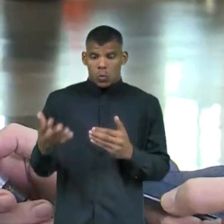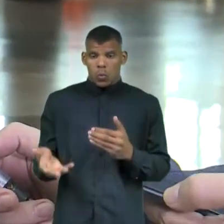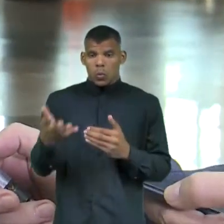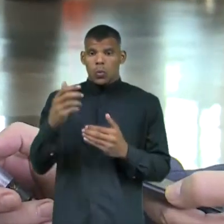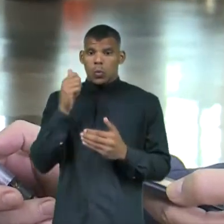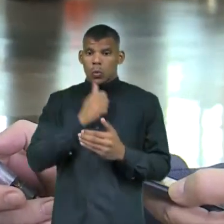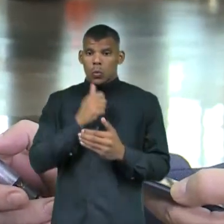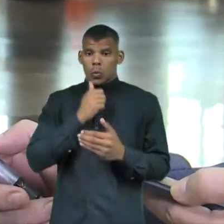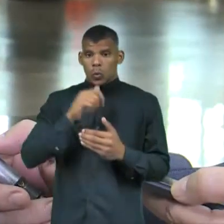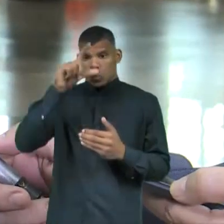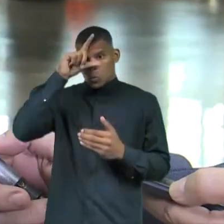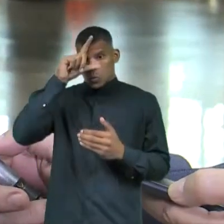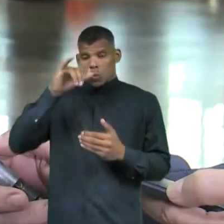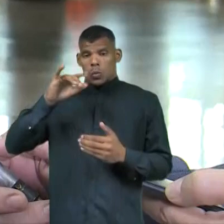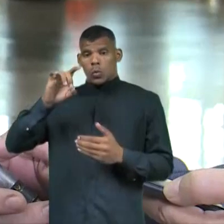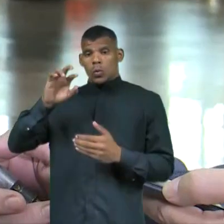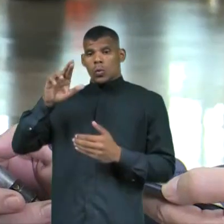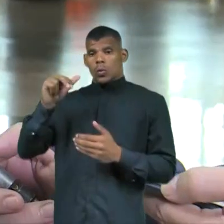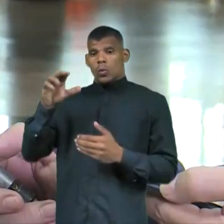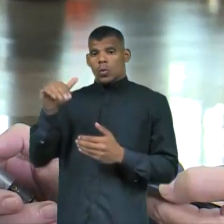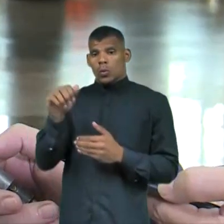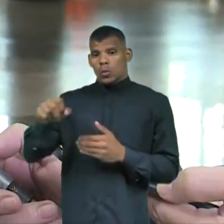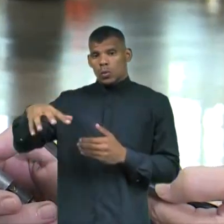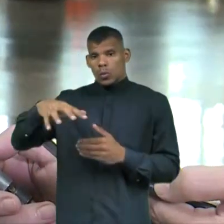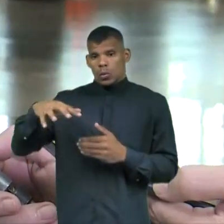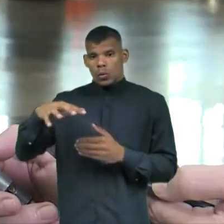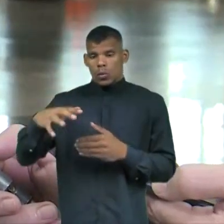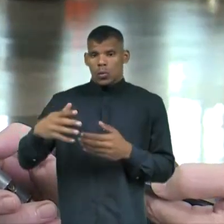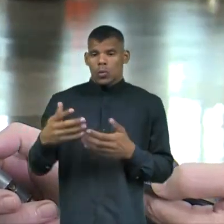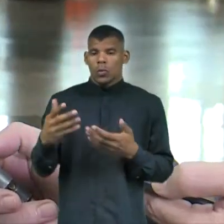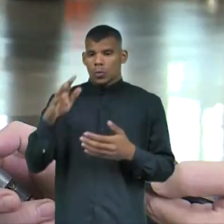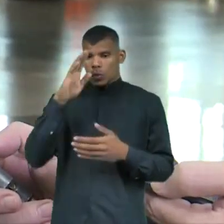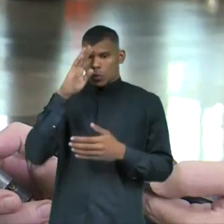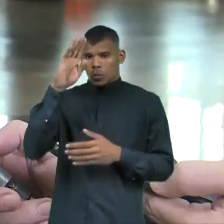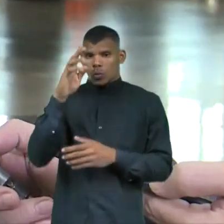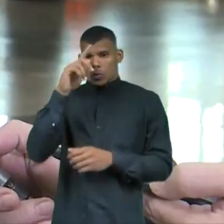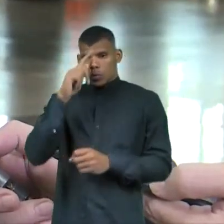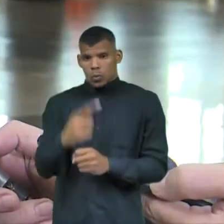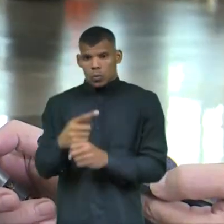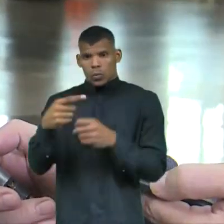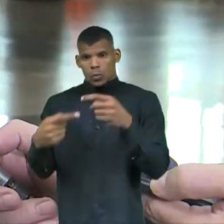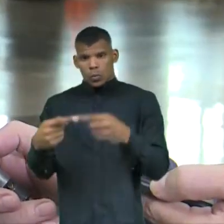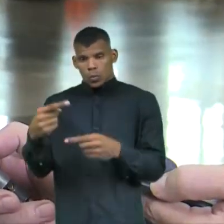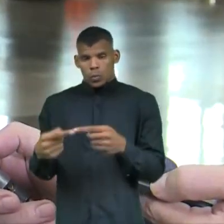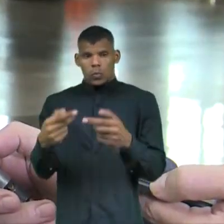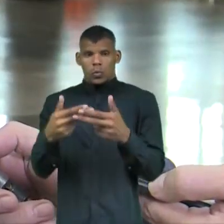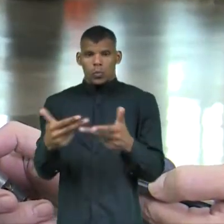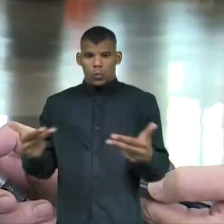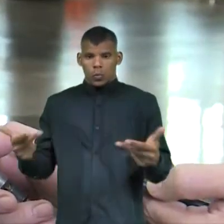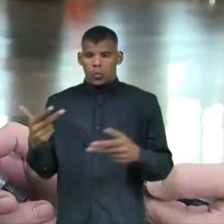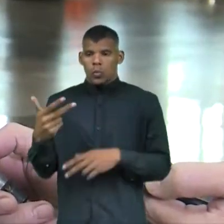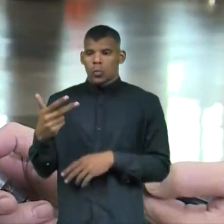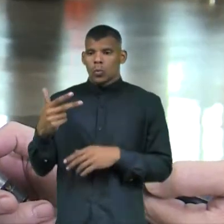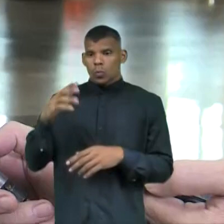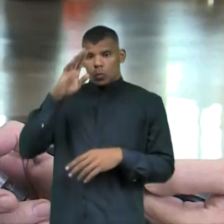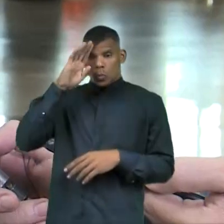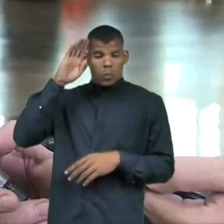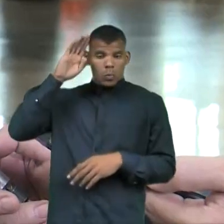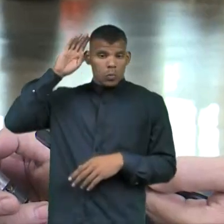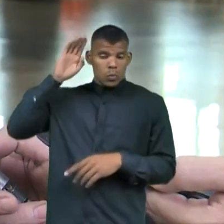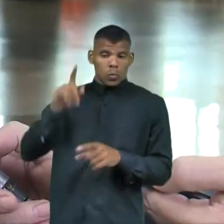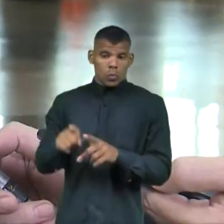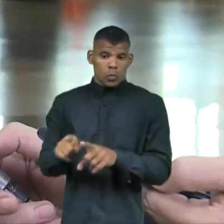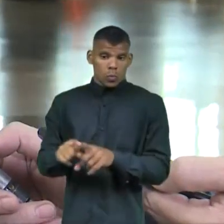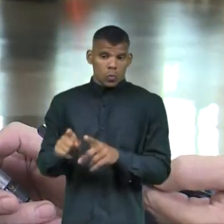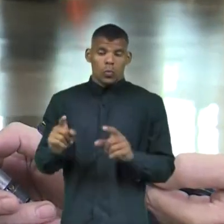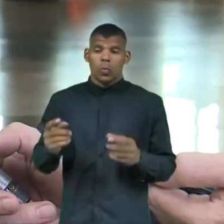são lideranças nas suas áreas, destaques administrativos, políticos, né, e na academia, como elas